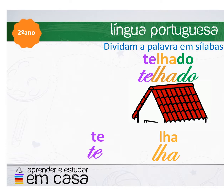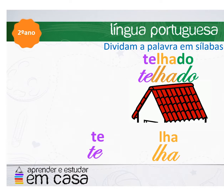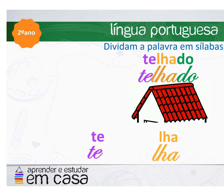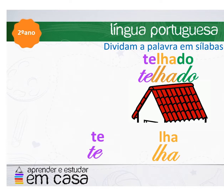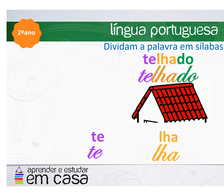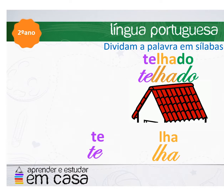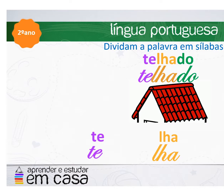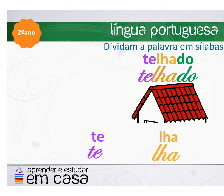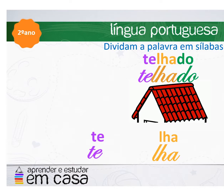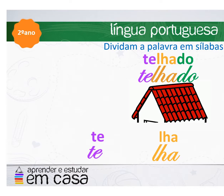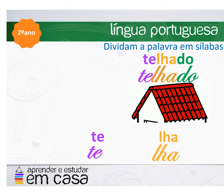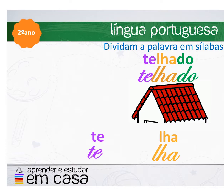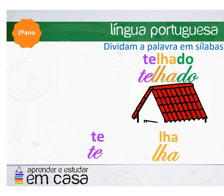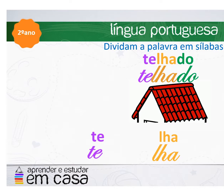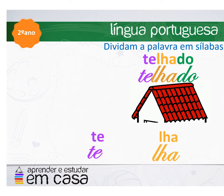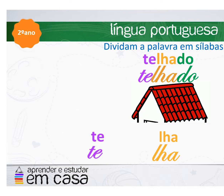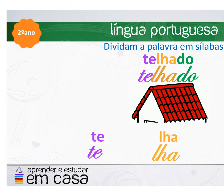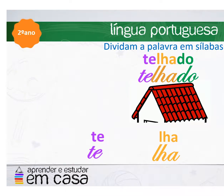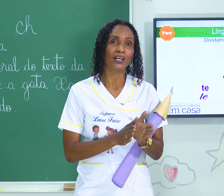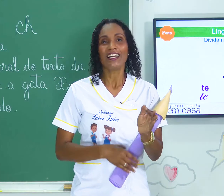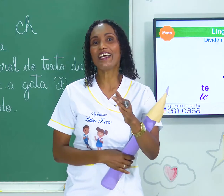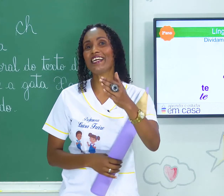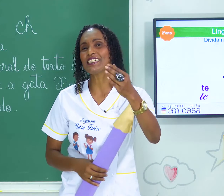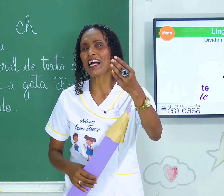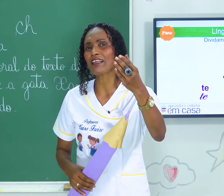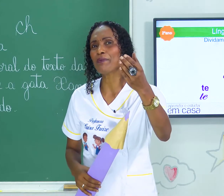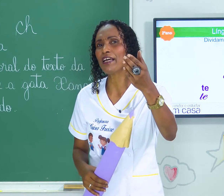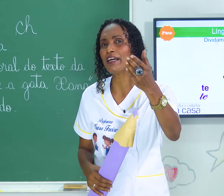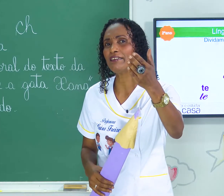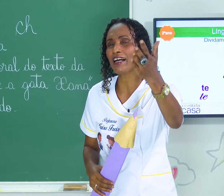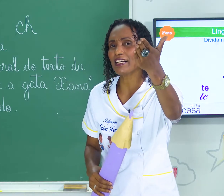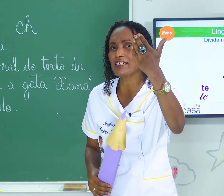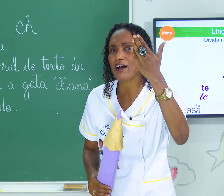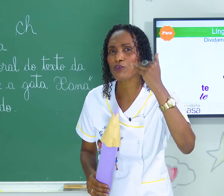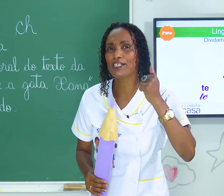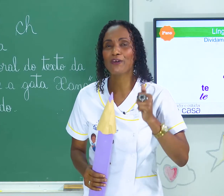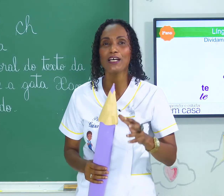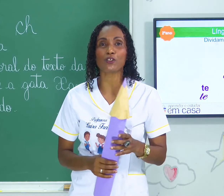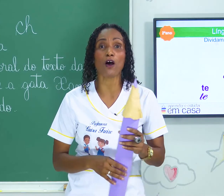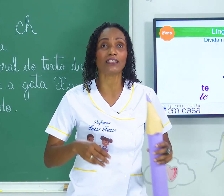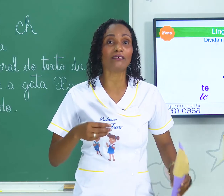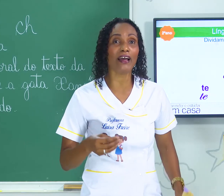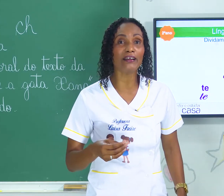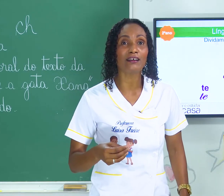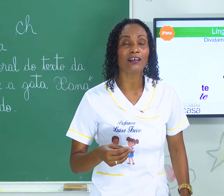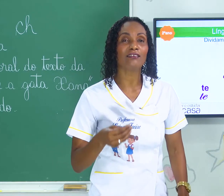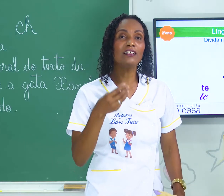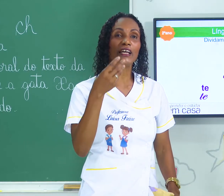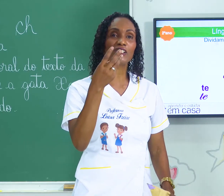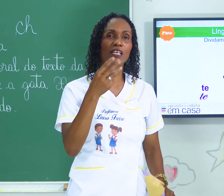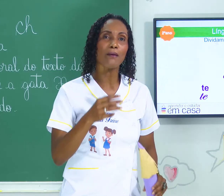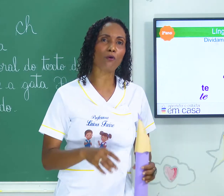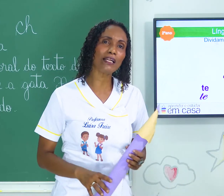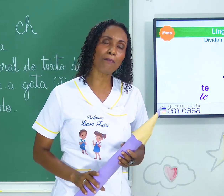tem vamos olhar telhado exatamente Alguém já conseguiu a resposta tem